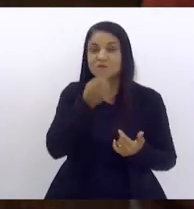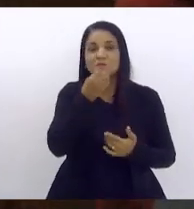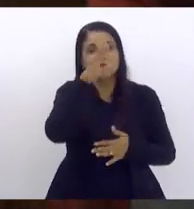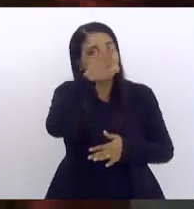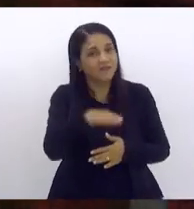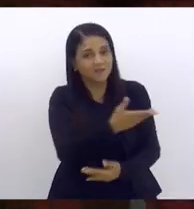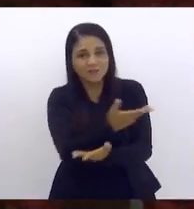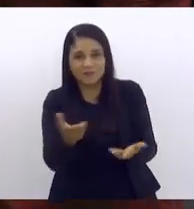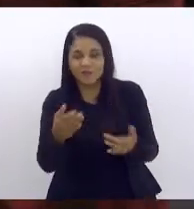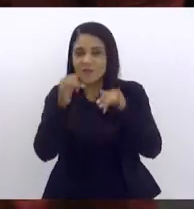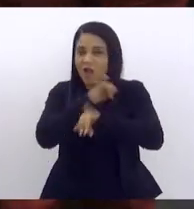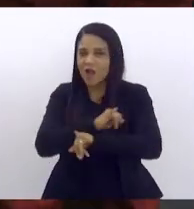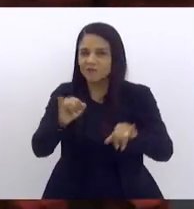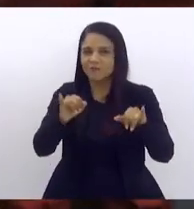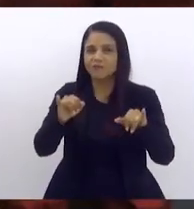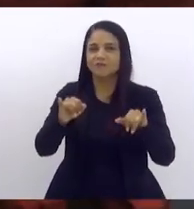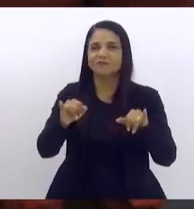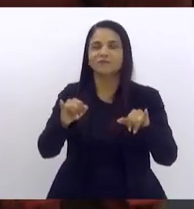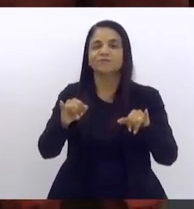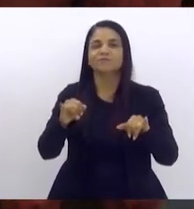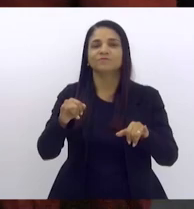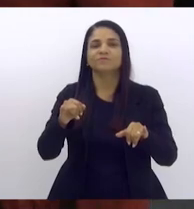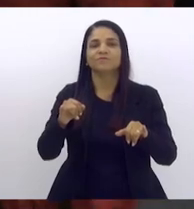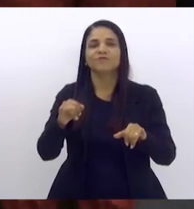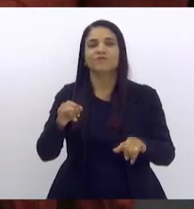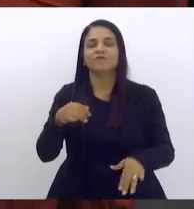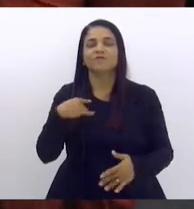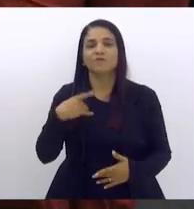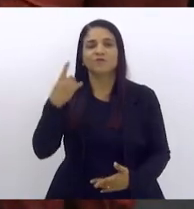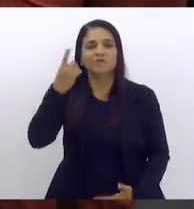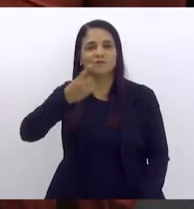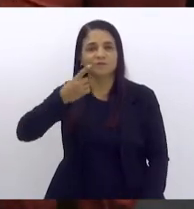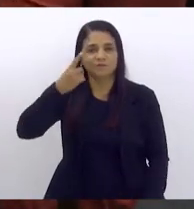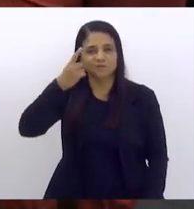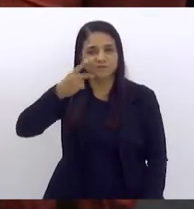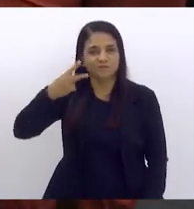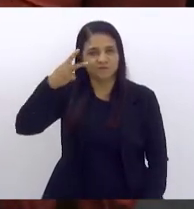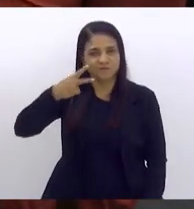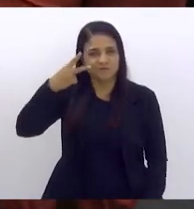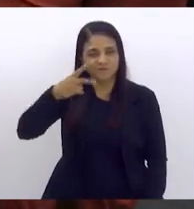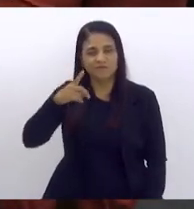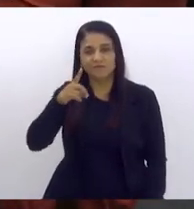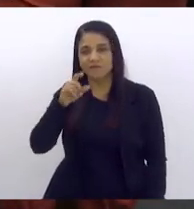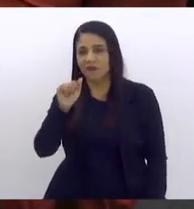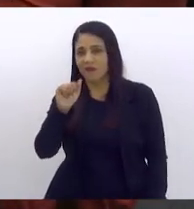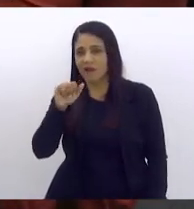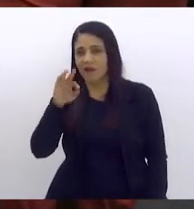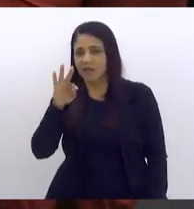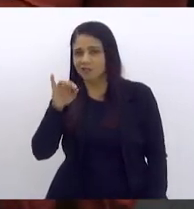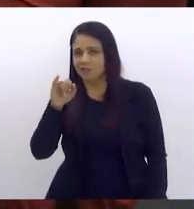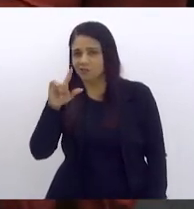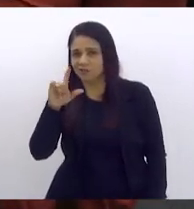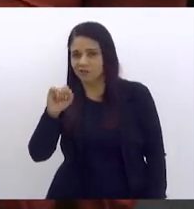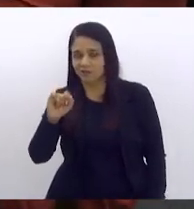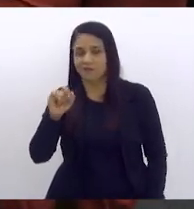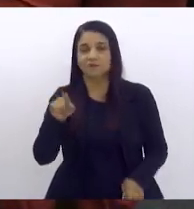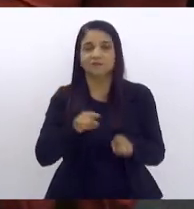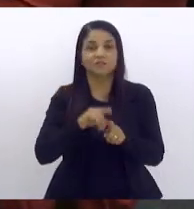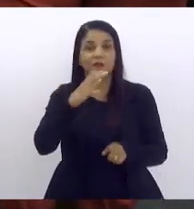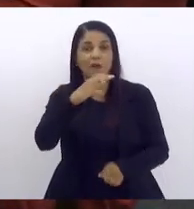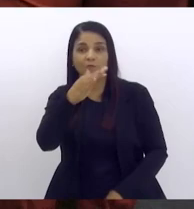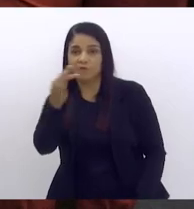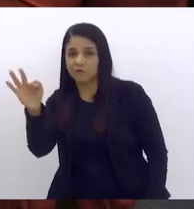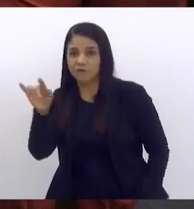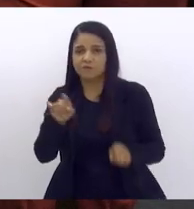a presença do nosso vereador Átila aqui, de Cabo Frio, que ajudou o doutor Serginho, estamos junto com a gente. Quero parabenizar também o projeto